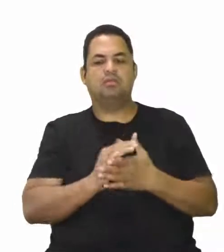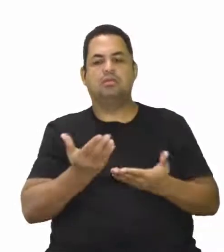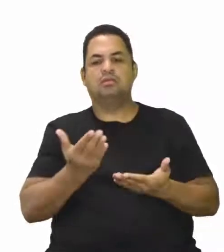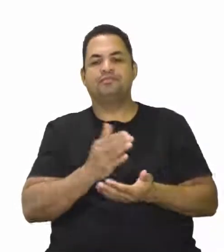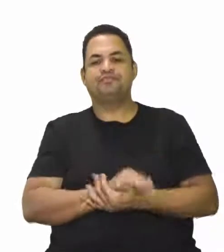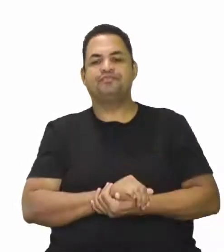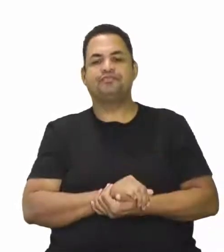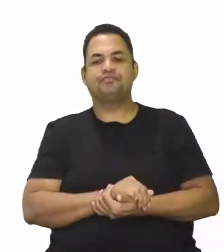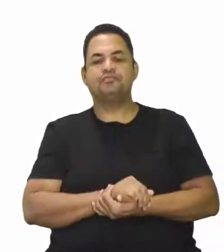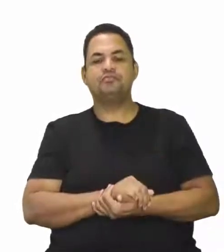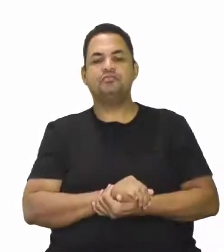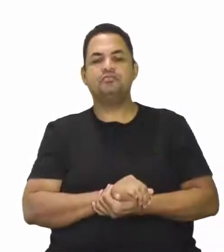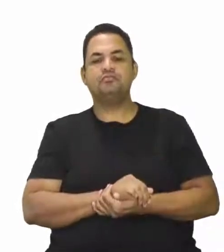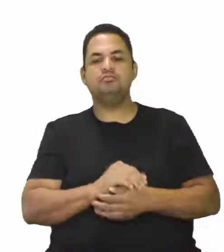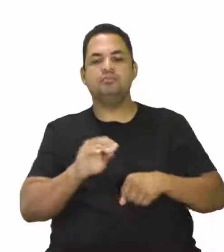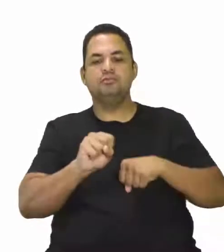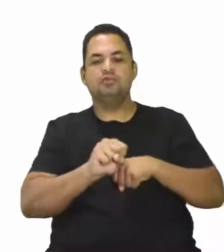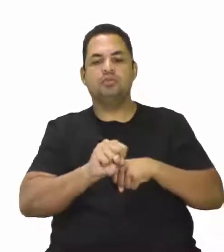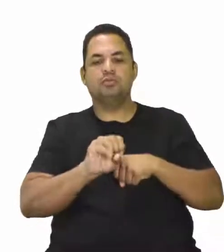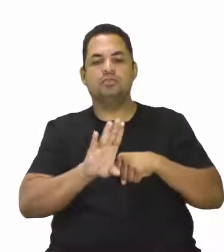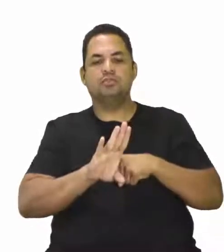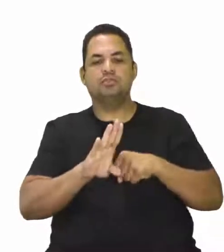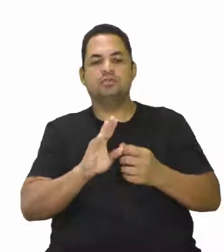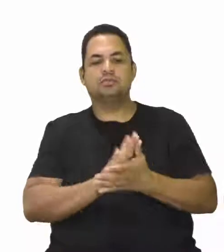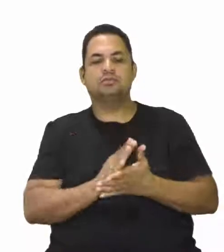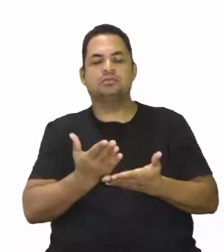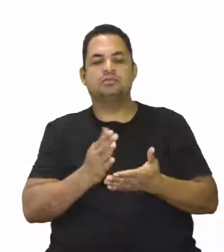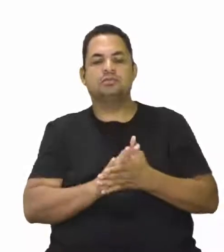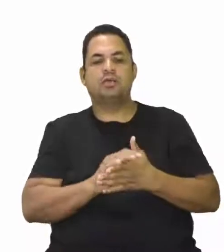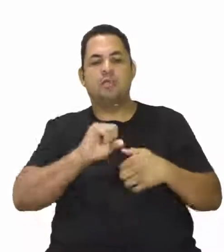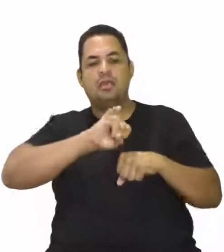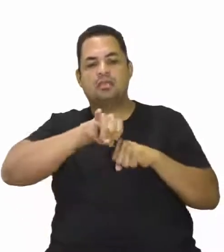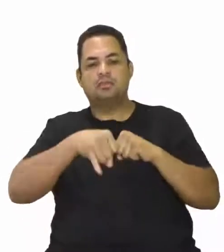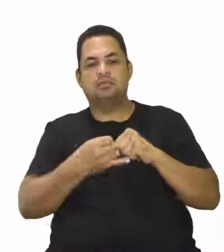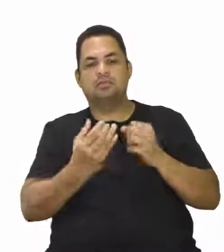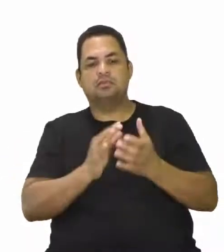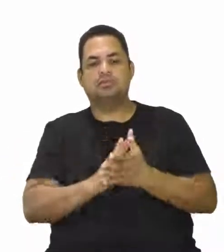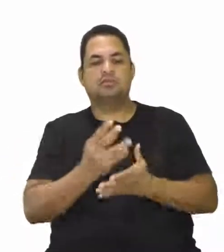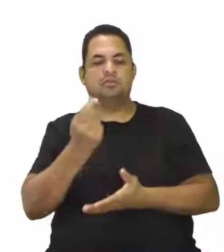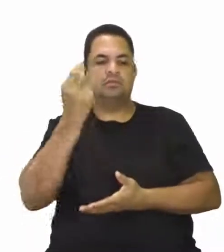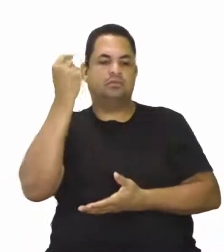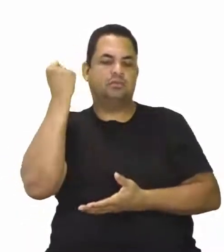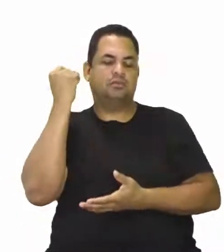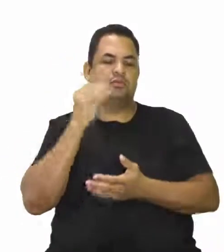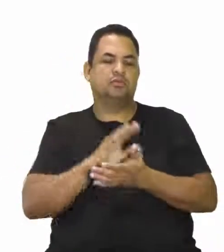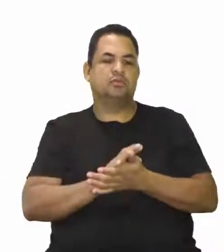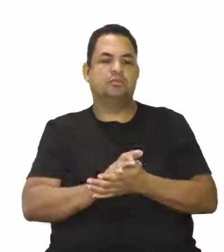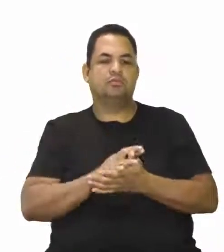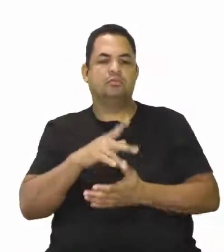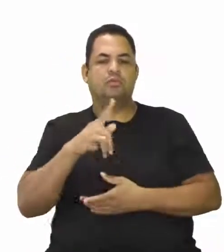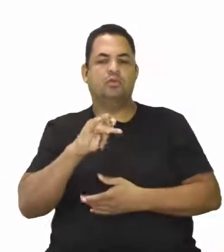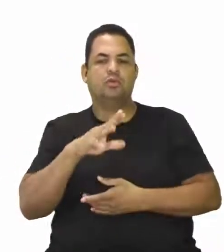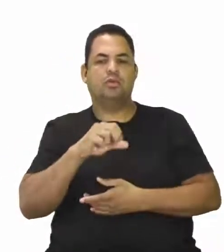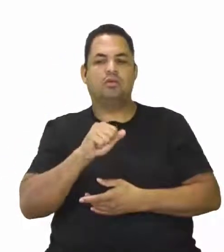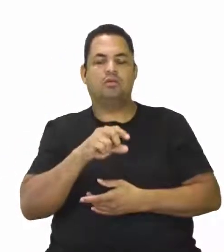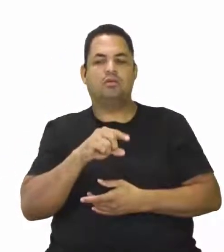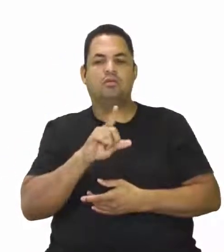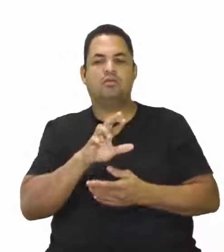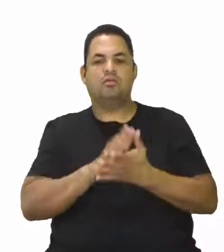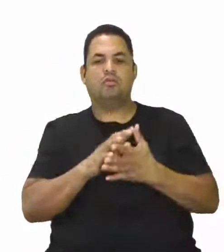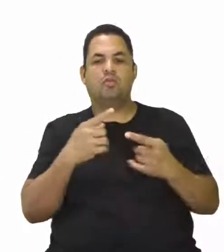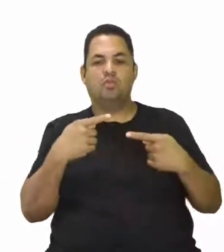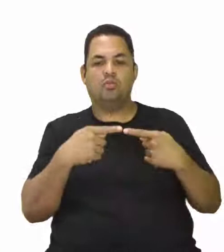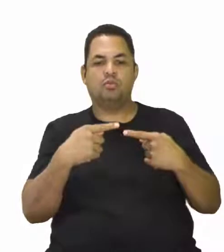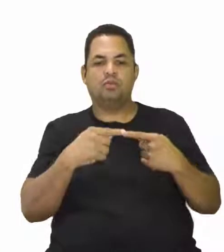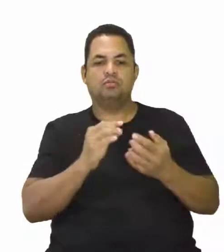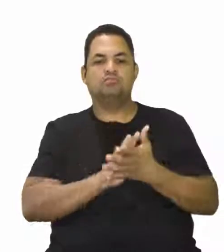substantivo casa está no plural e o meu adjetivo antiga está no plural, concordando sempre